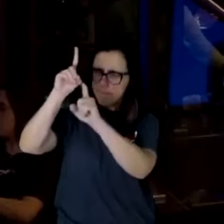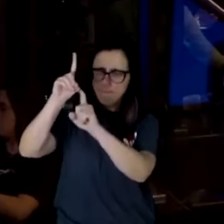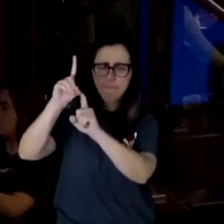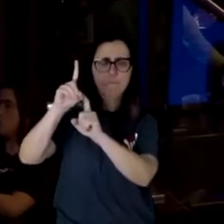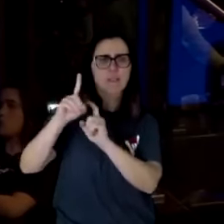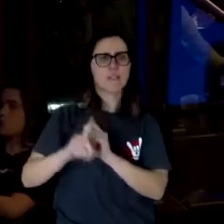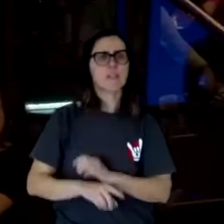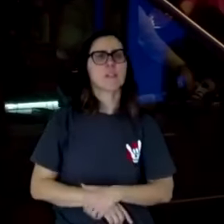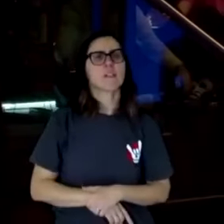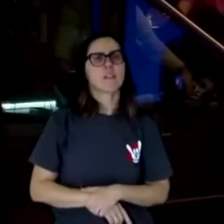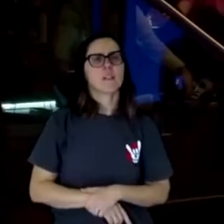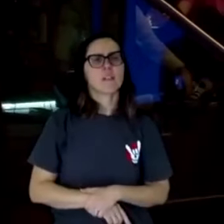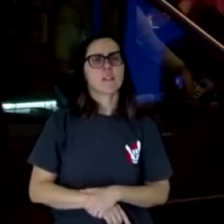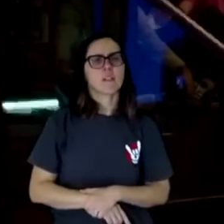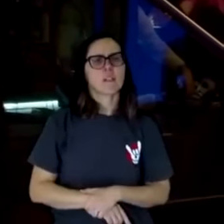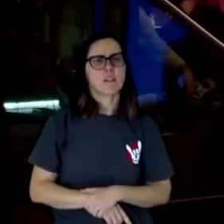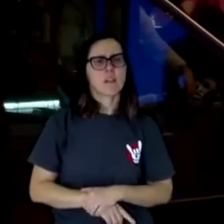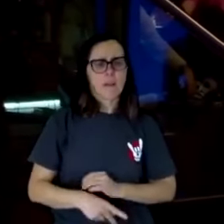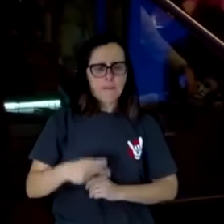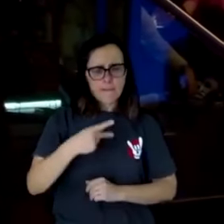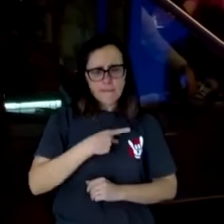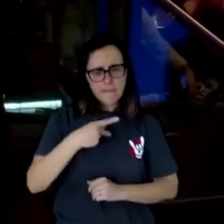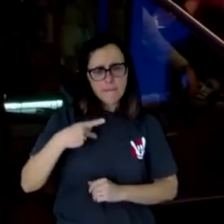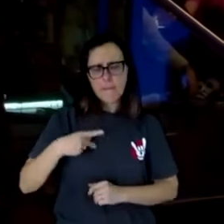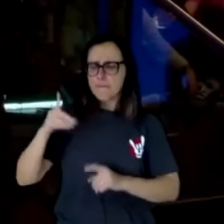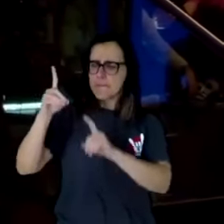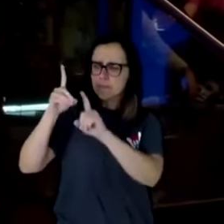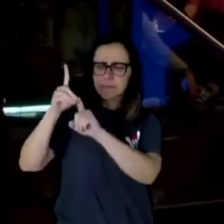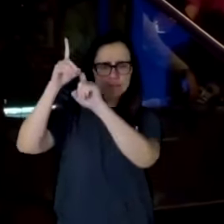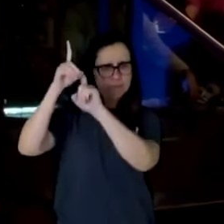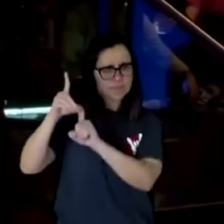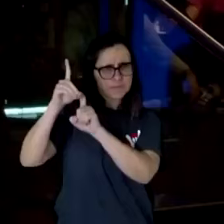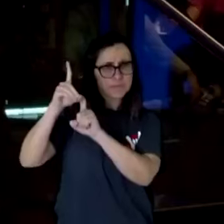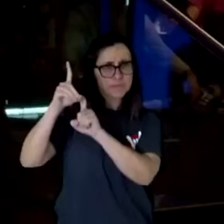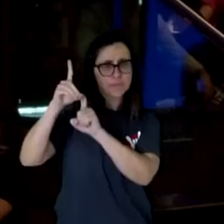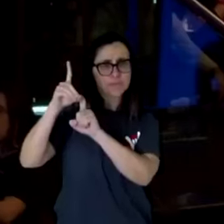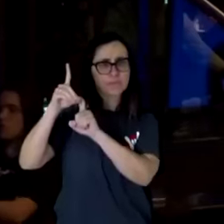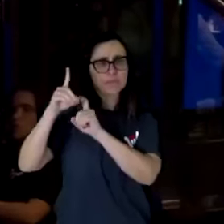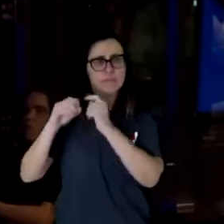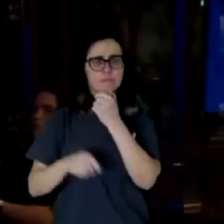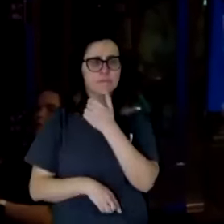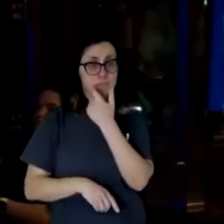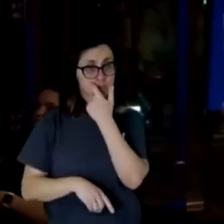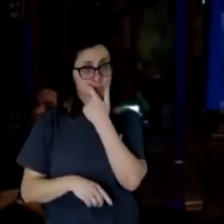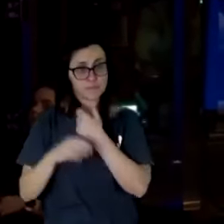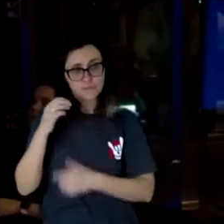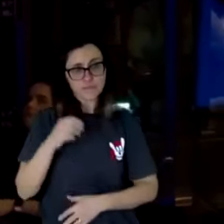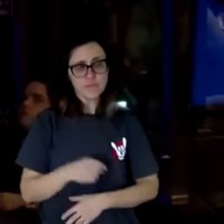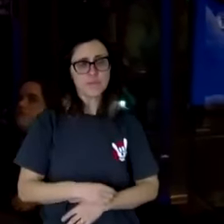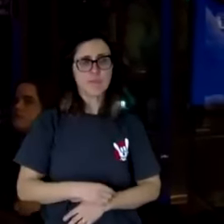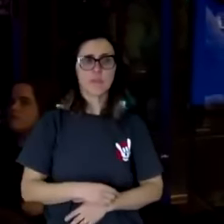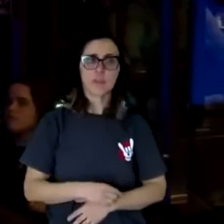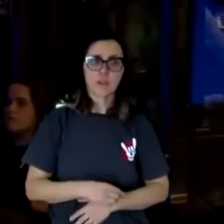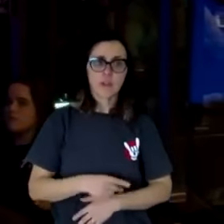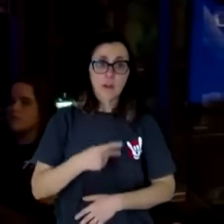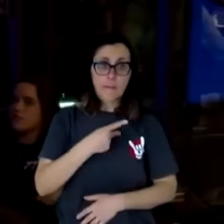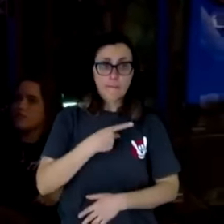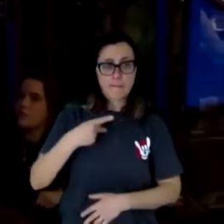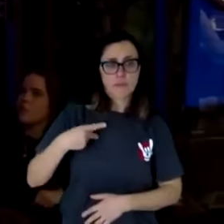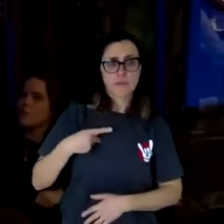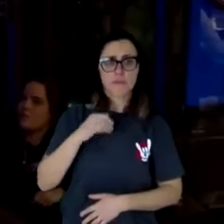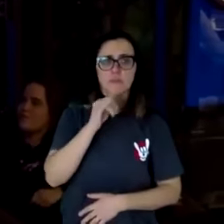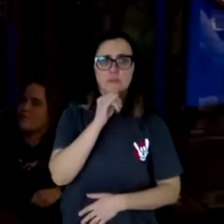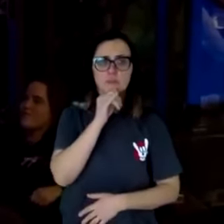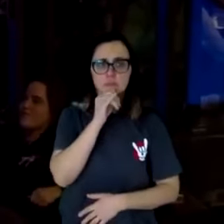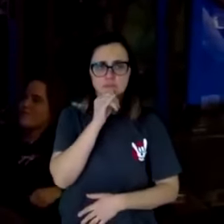ele é dependente T usando como exemplo Claro que ele não vai te exaltar depois a gente dá um uns